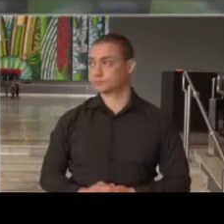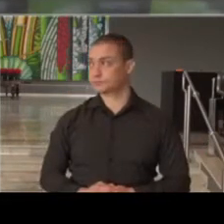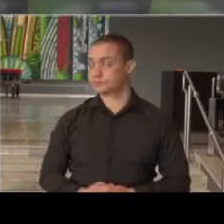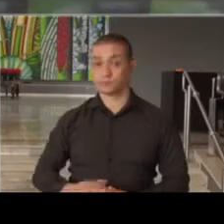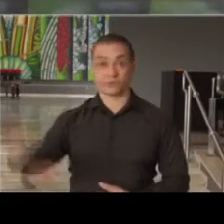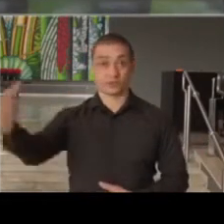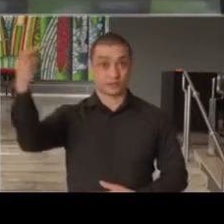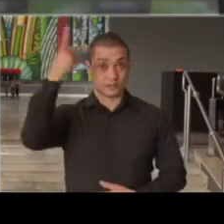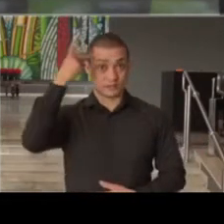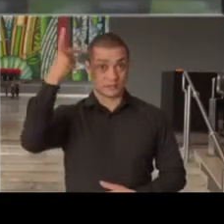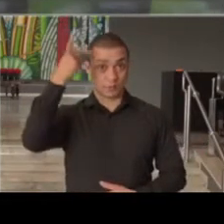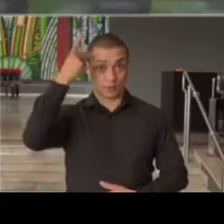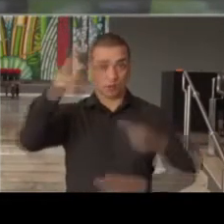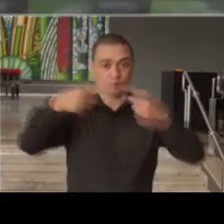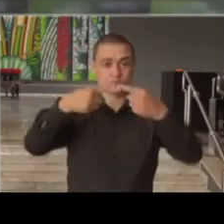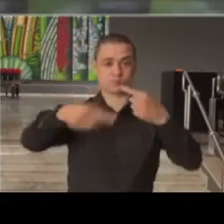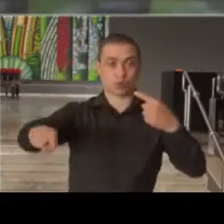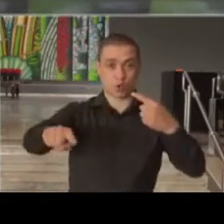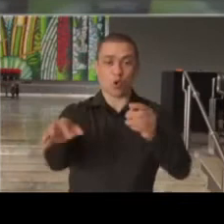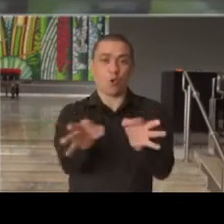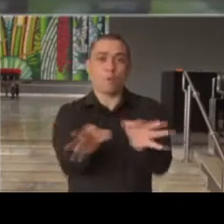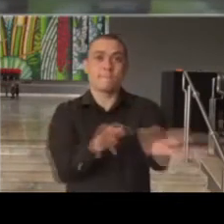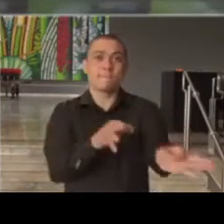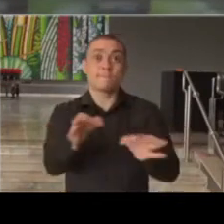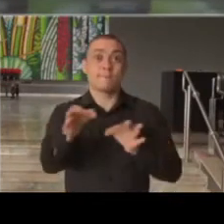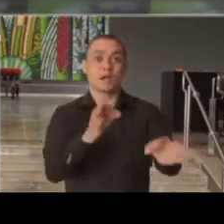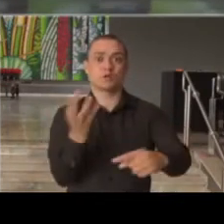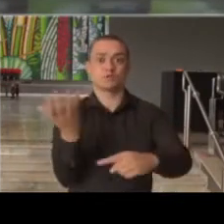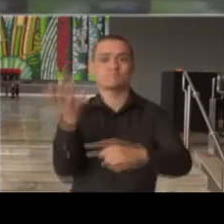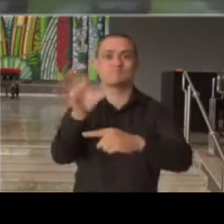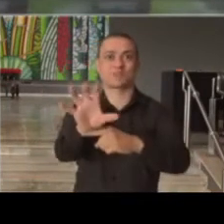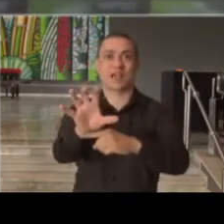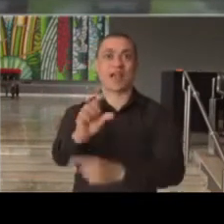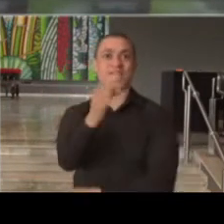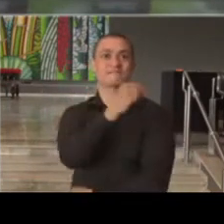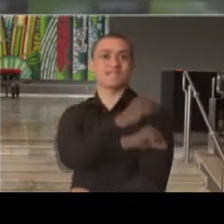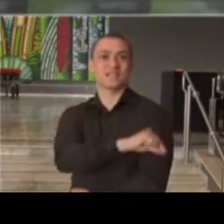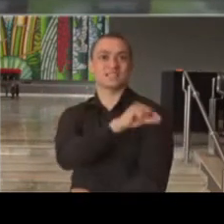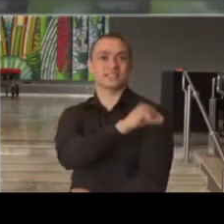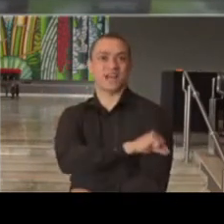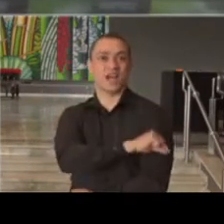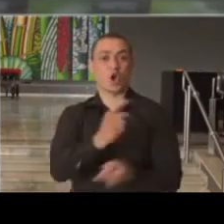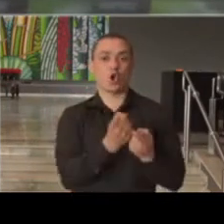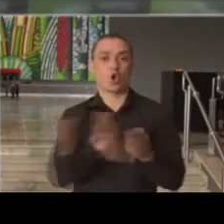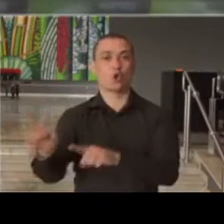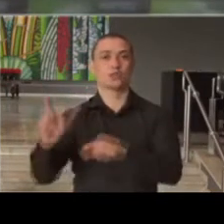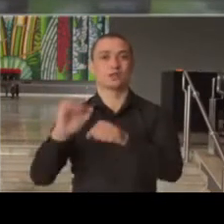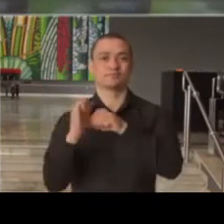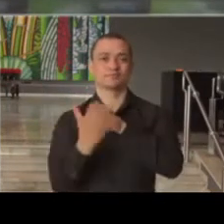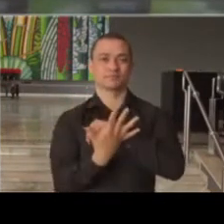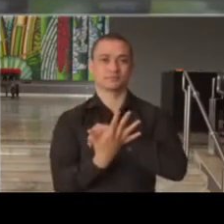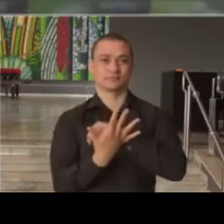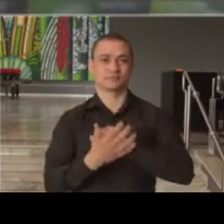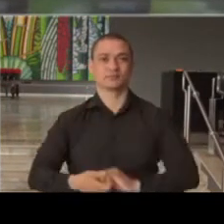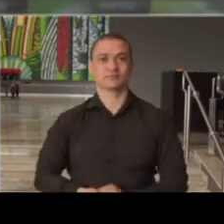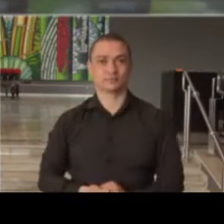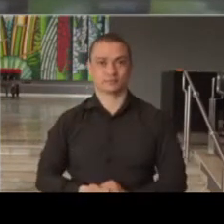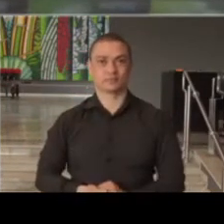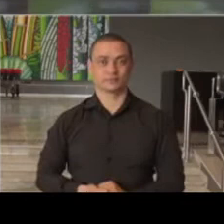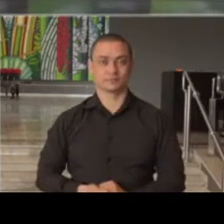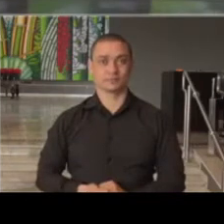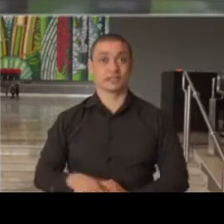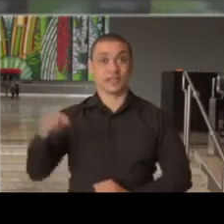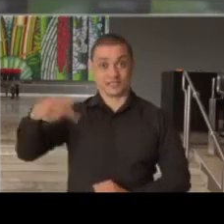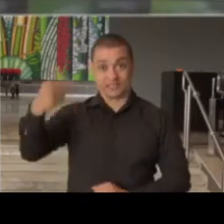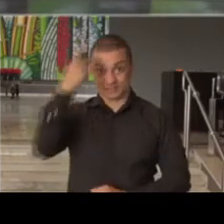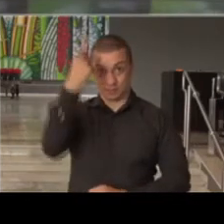São Paulo lança o Plano Estadual de Imunização contra a Covid-19. No